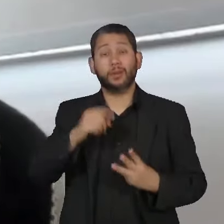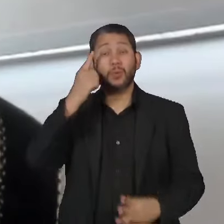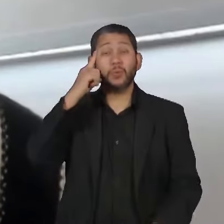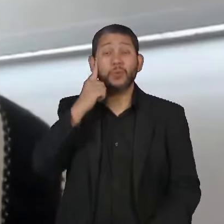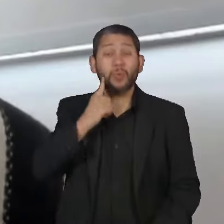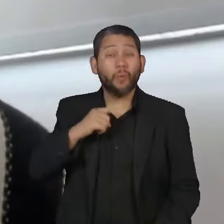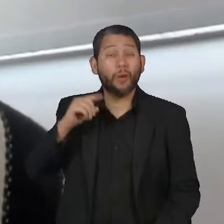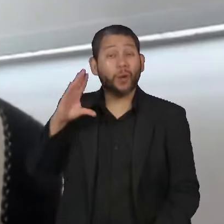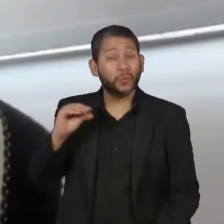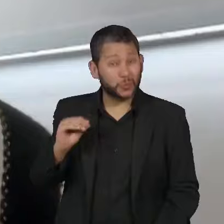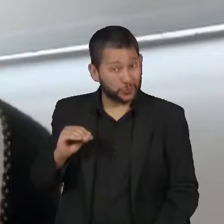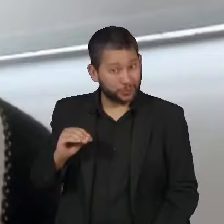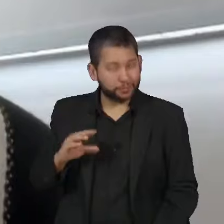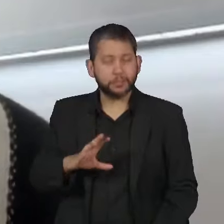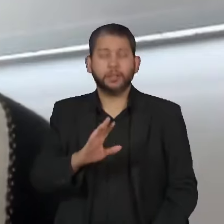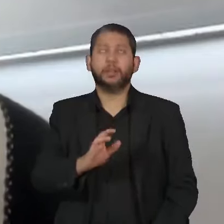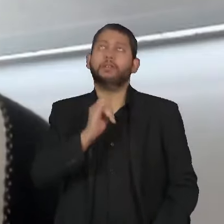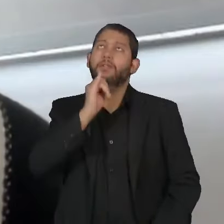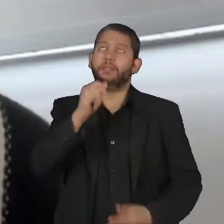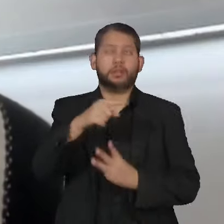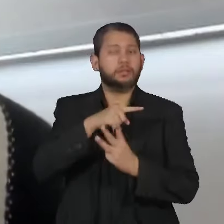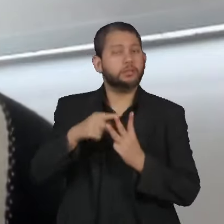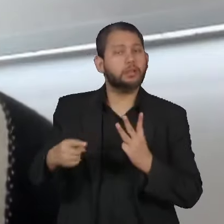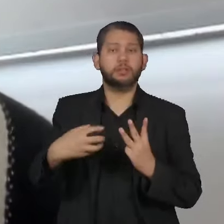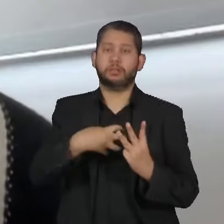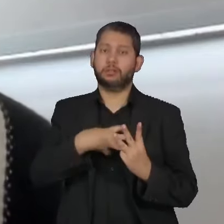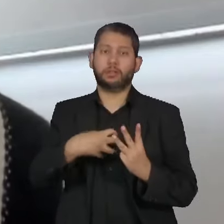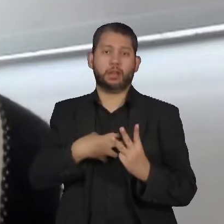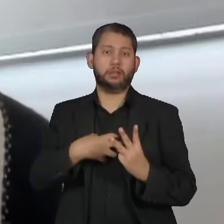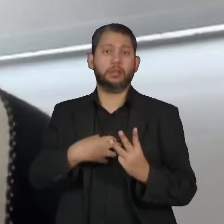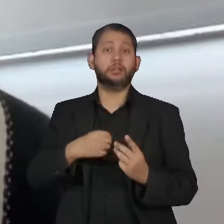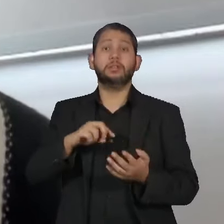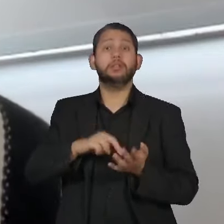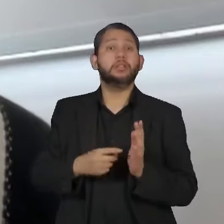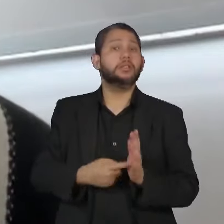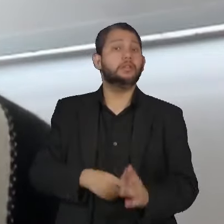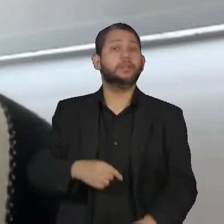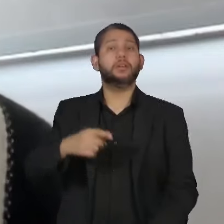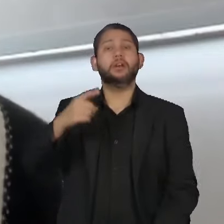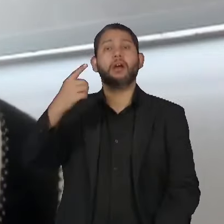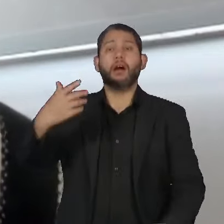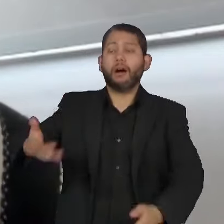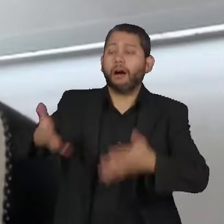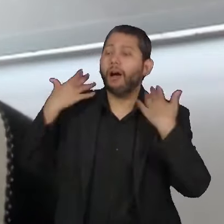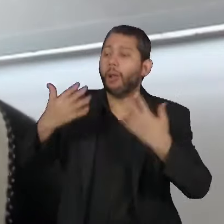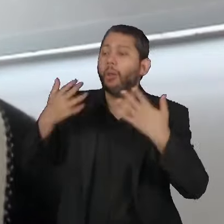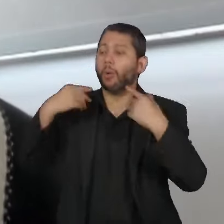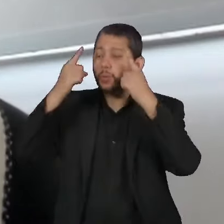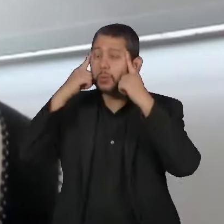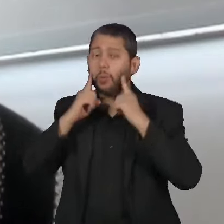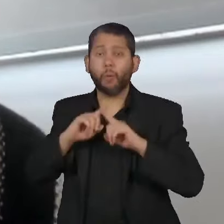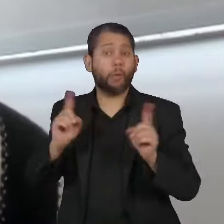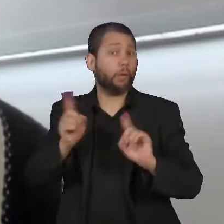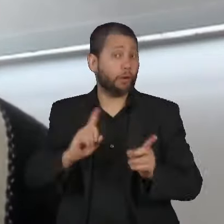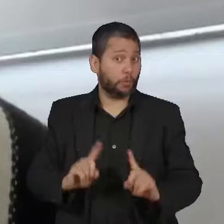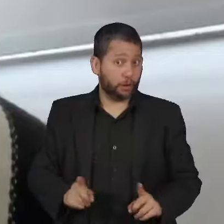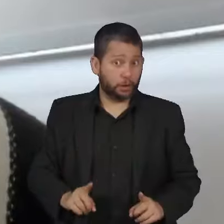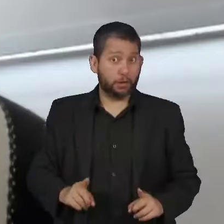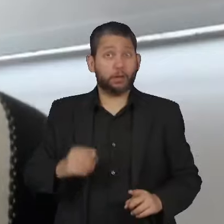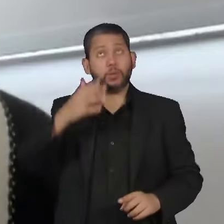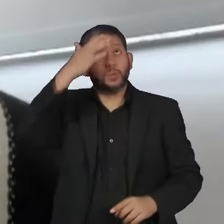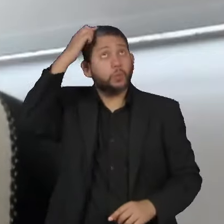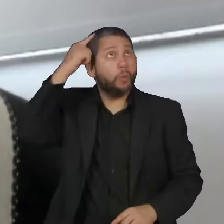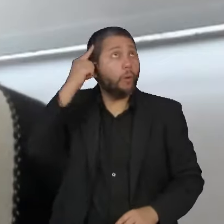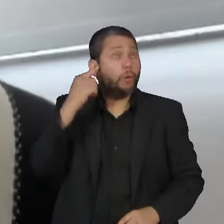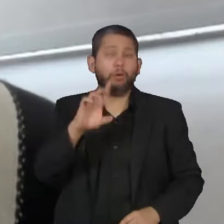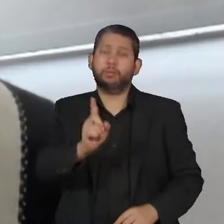profusa à noite. De novo, aqui é importante a gente dizer que não é um suor diurno durante o calor, não é um suor na nuca, não é um suor na